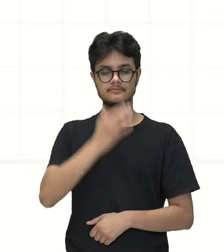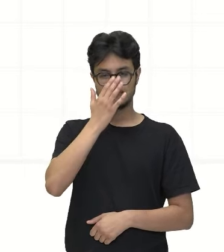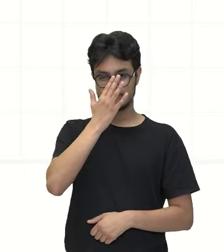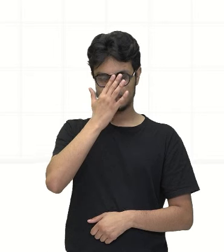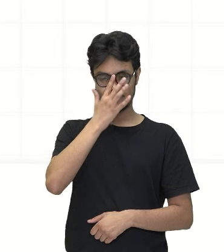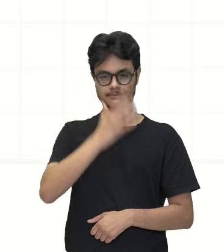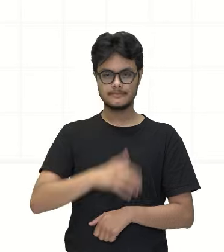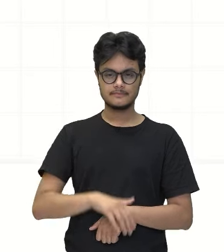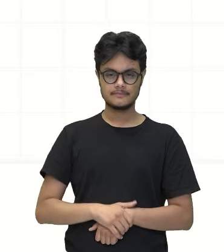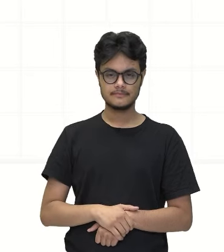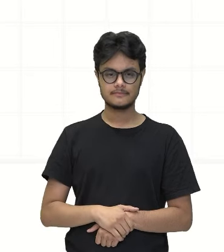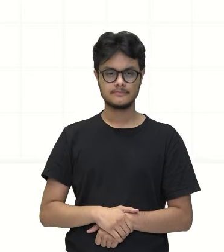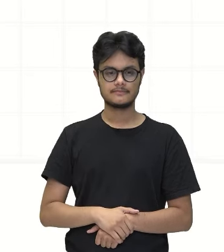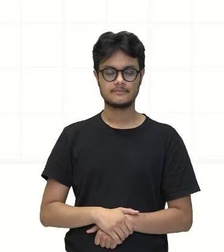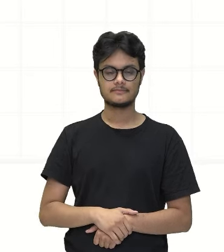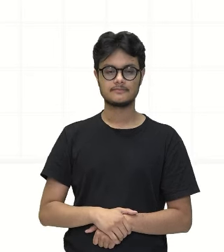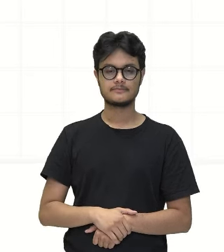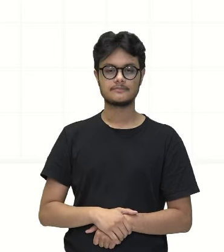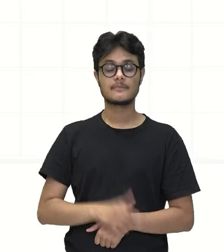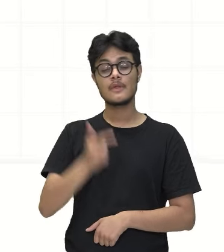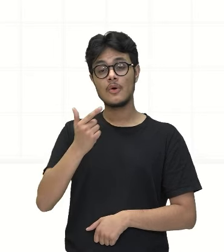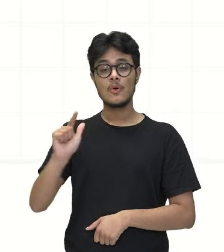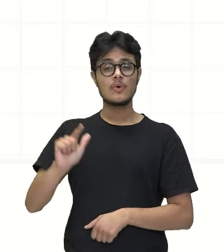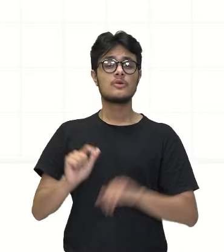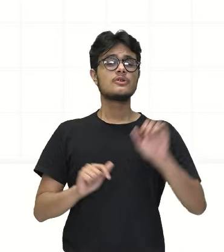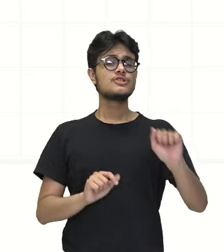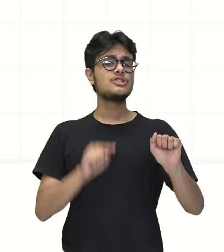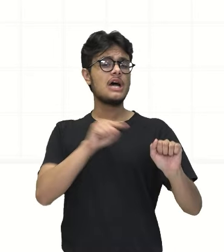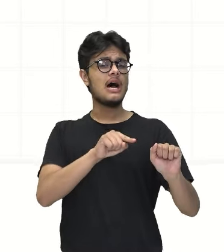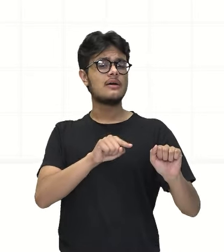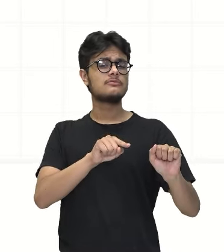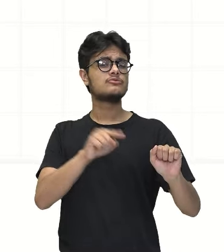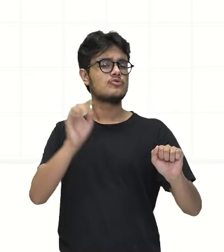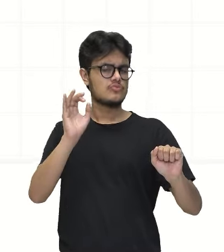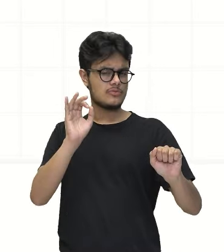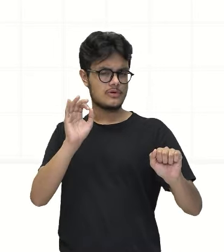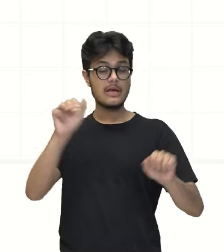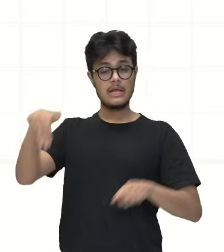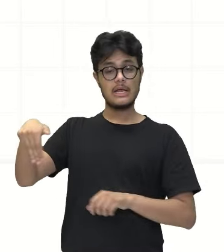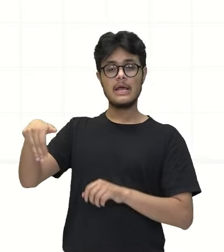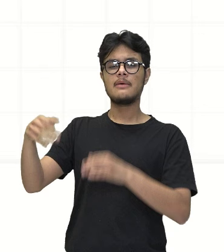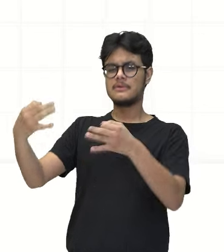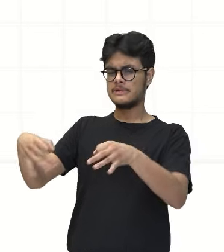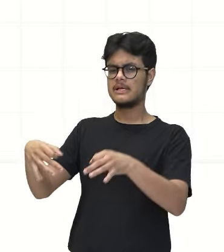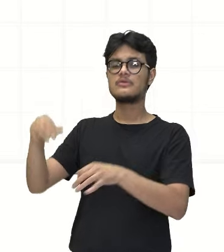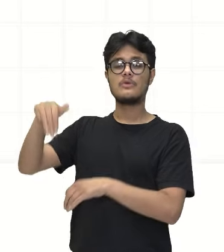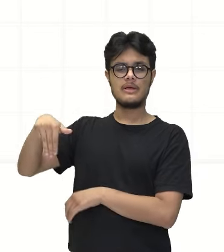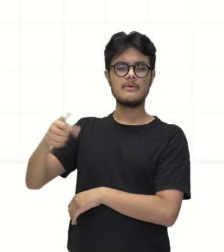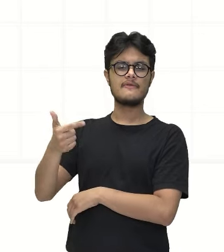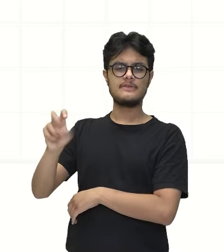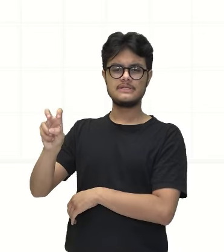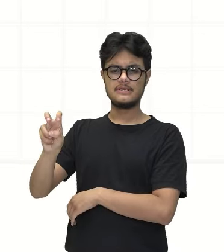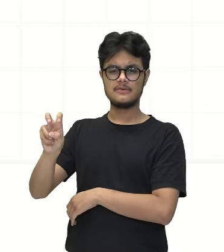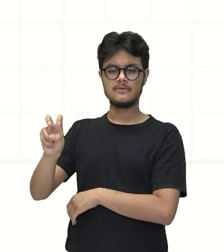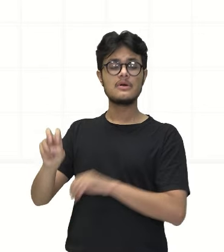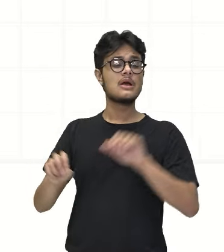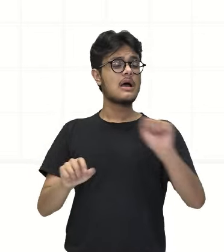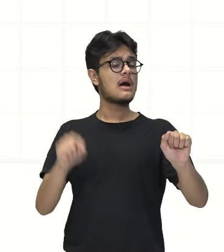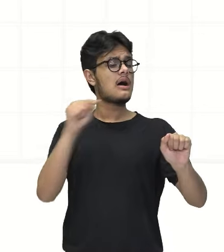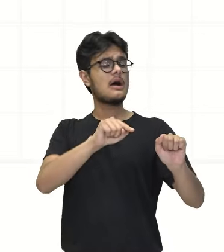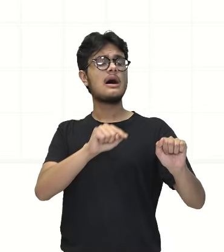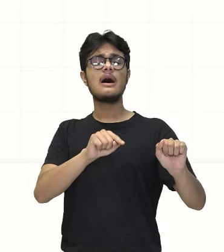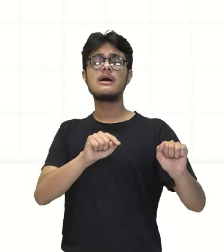segunda medida é a medida de A. Mas então, vejam aqui, né? Se esse M é igual a 25, A é a